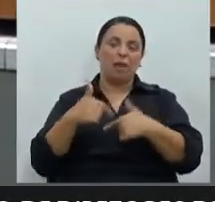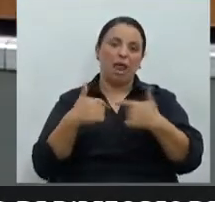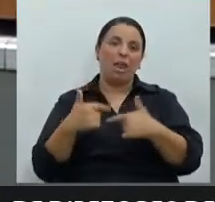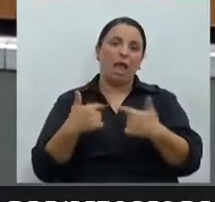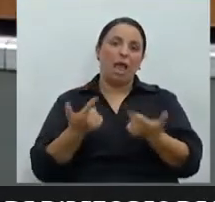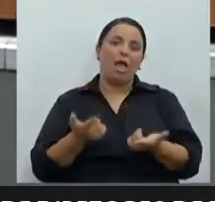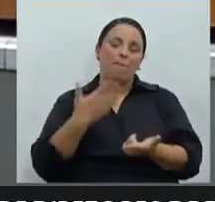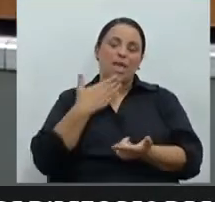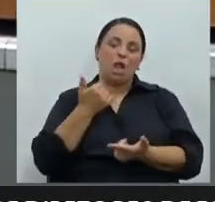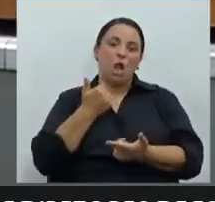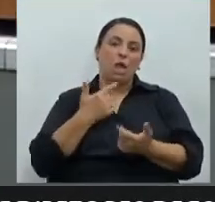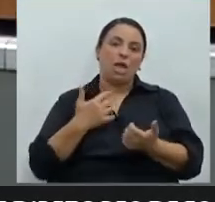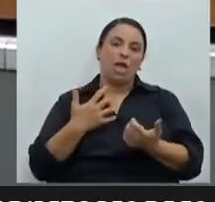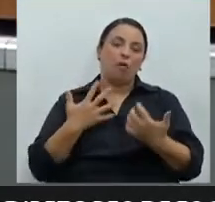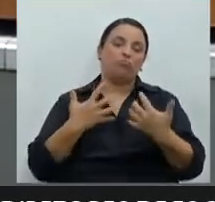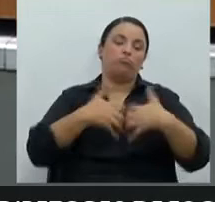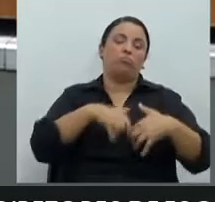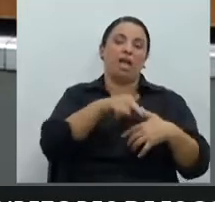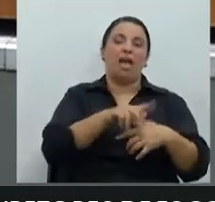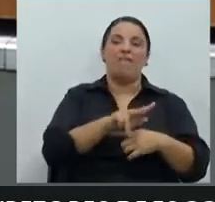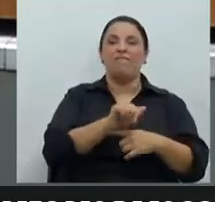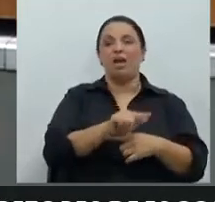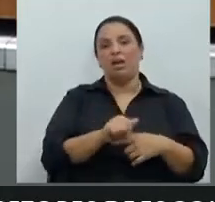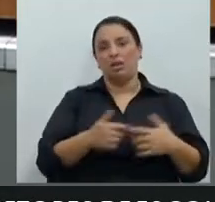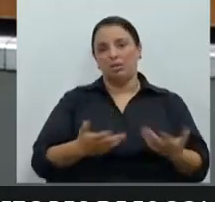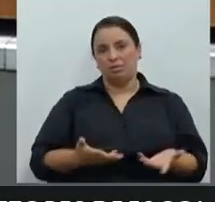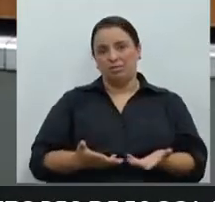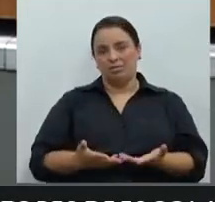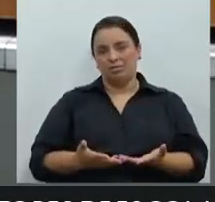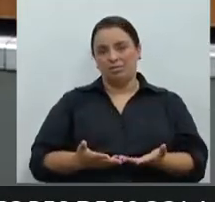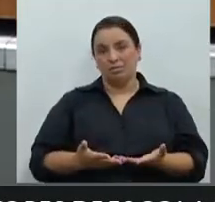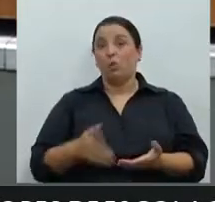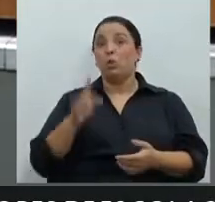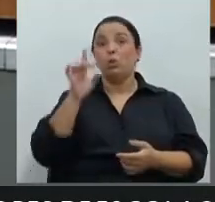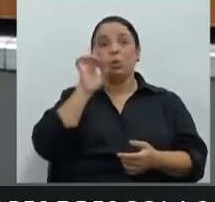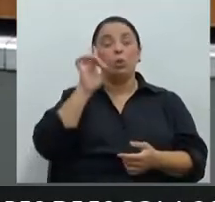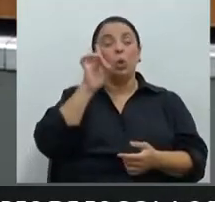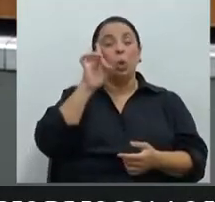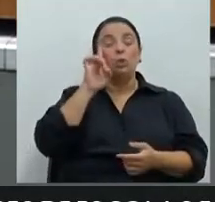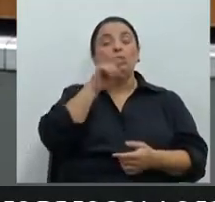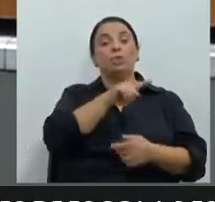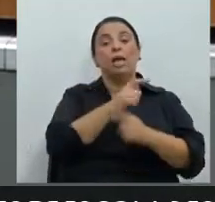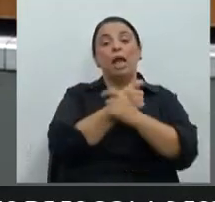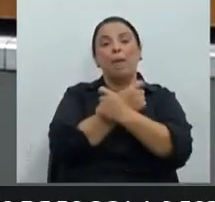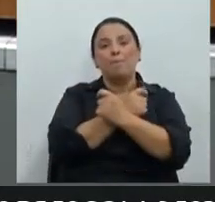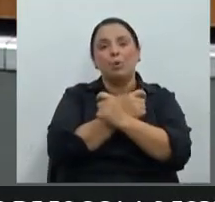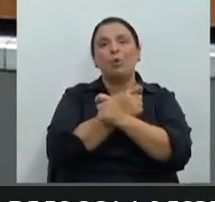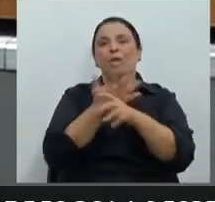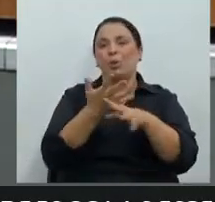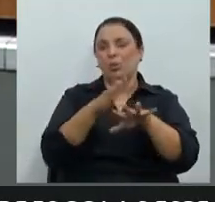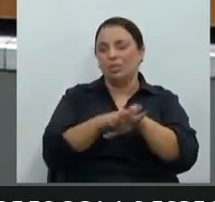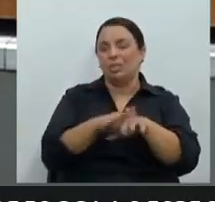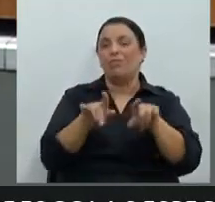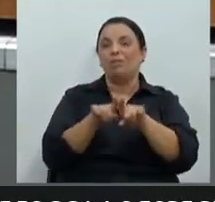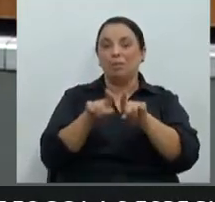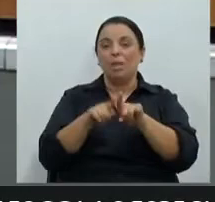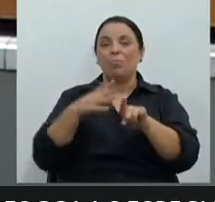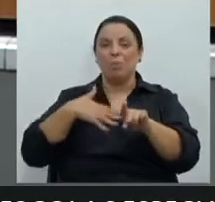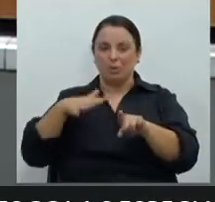responder a essa vaga. Todos os dias, lá na PUC, lá no PUC, inclusive, e no meu espaço, inclusive